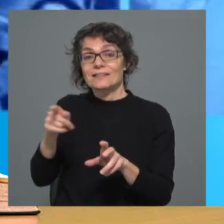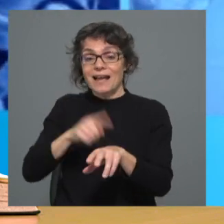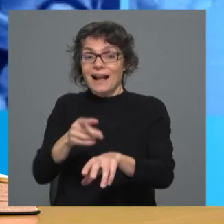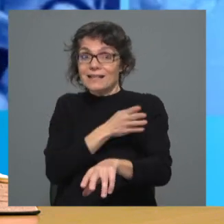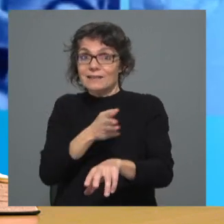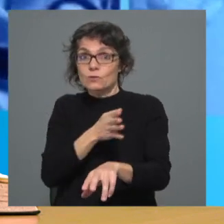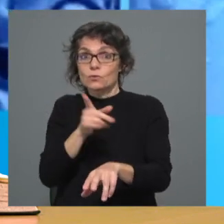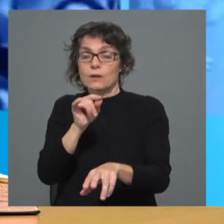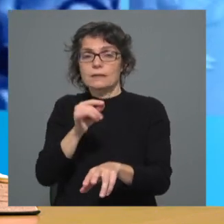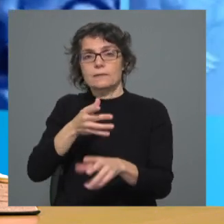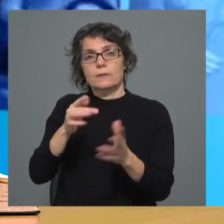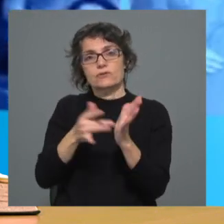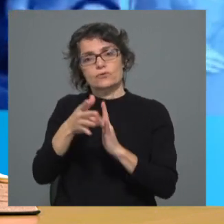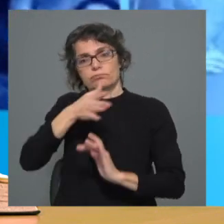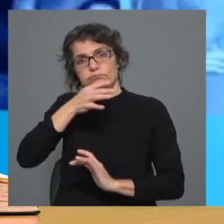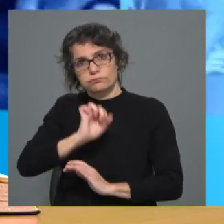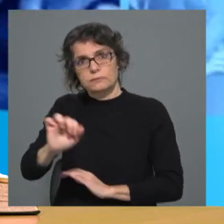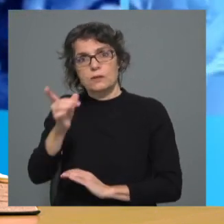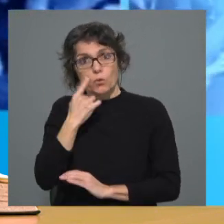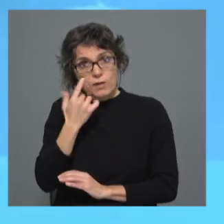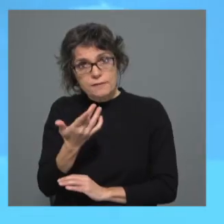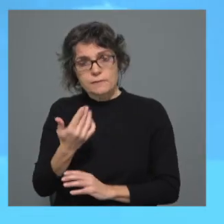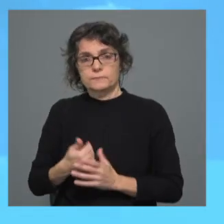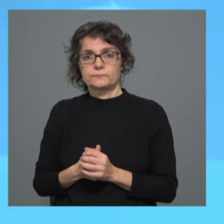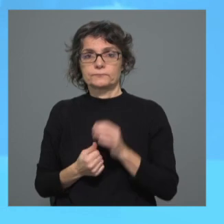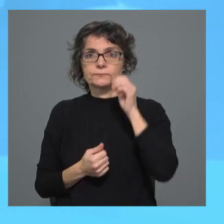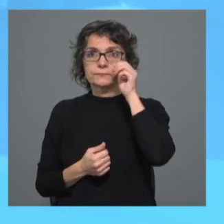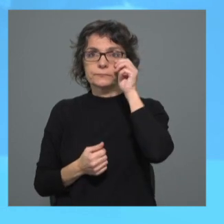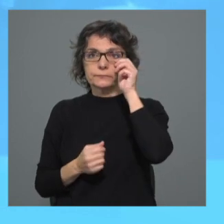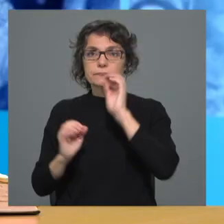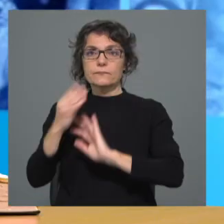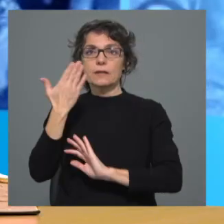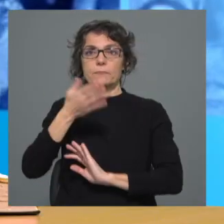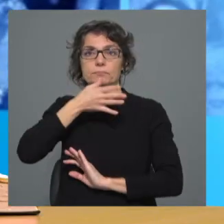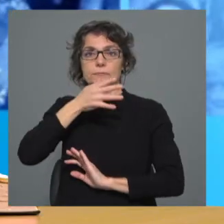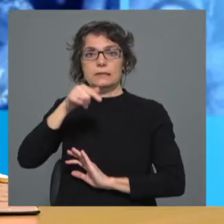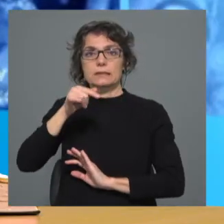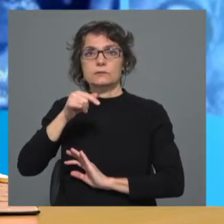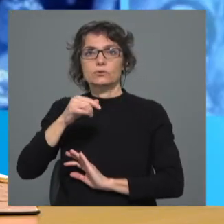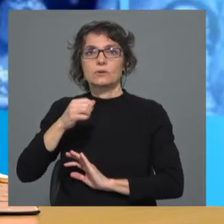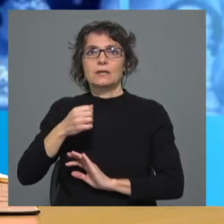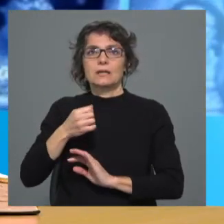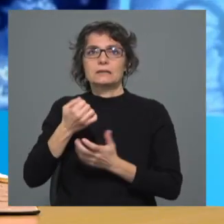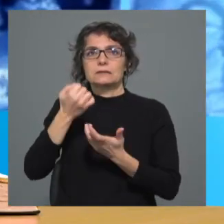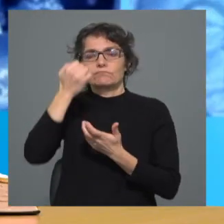da mensagem que Jesus propõe. Por isso, a primeira mensagem é do arrependimento? A mensagem é